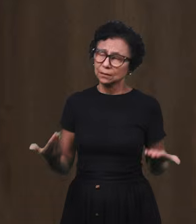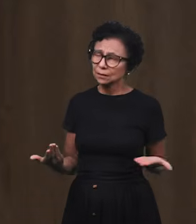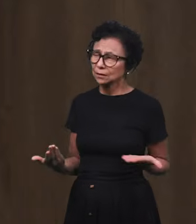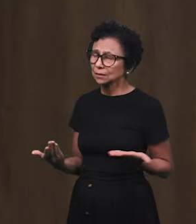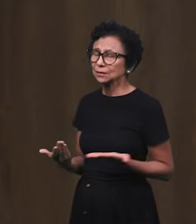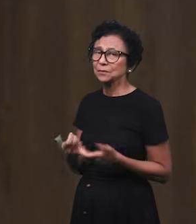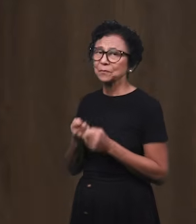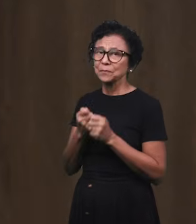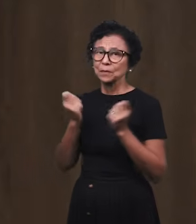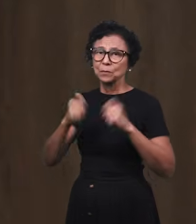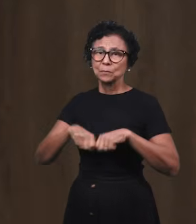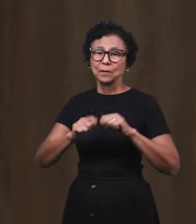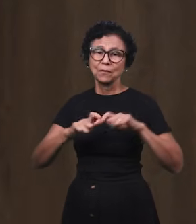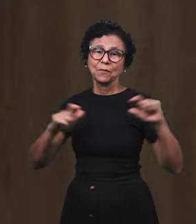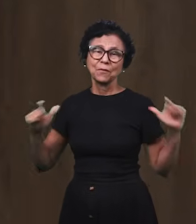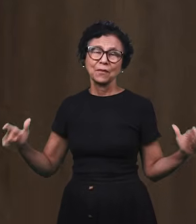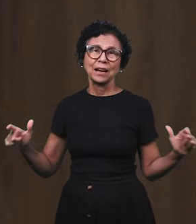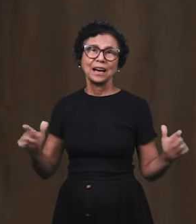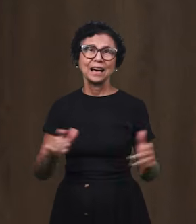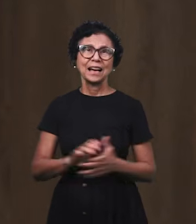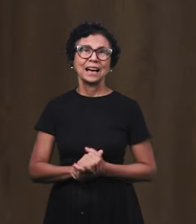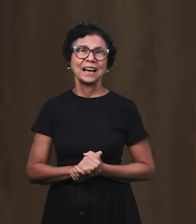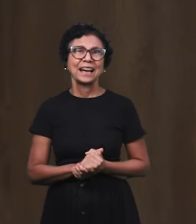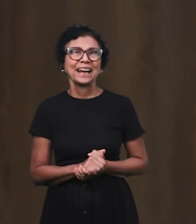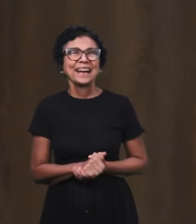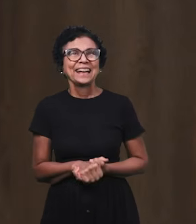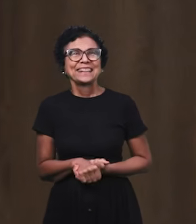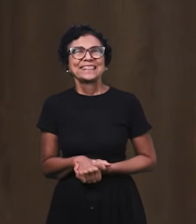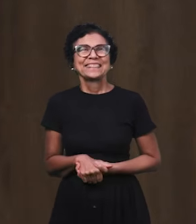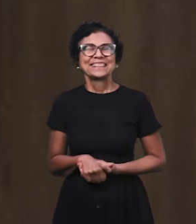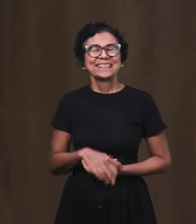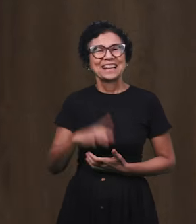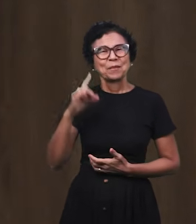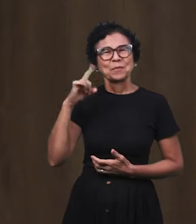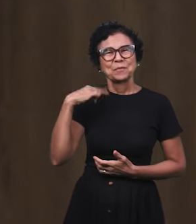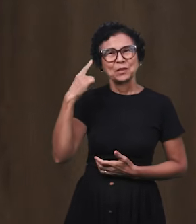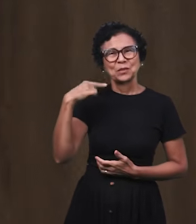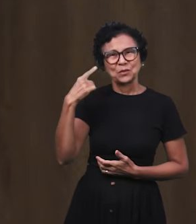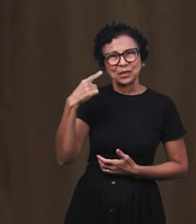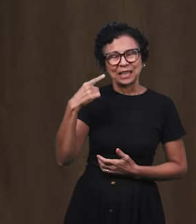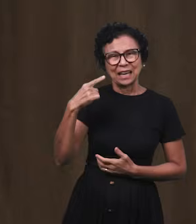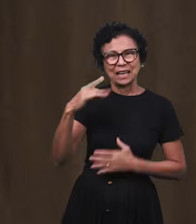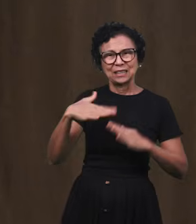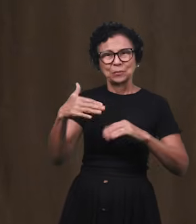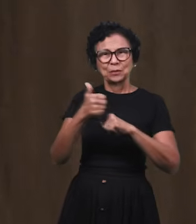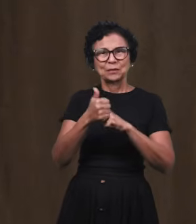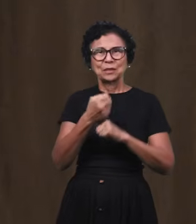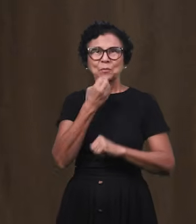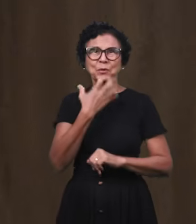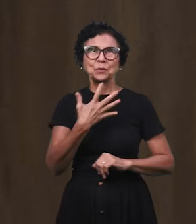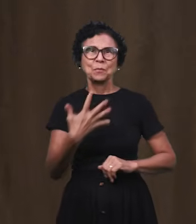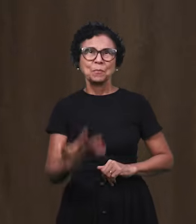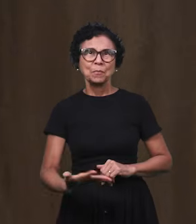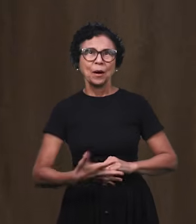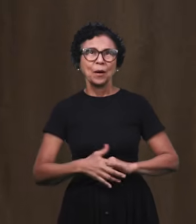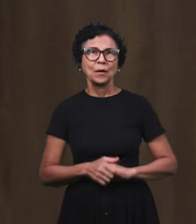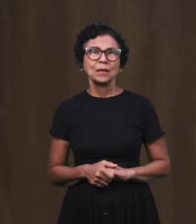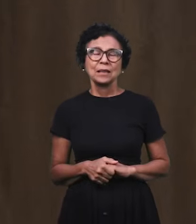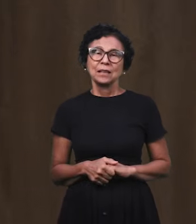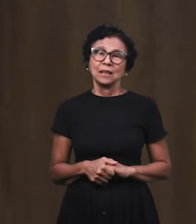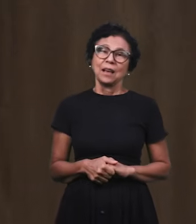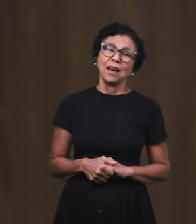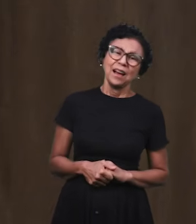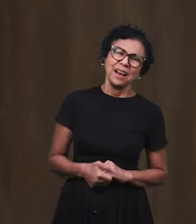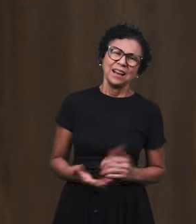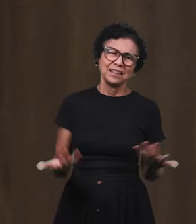Muitos estudantes não querem advogar porque ficam preocupados com a questão financeira, né? Até para o início, que às vezes o retorno acaba sendo um